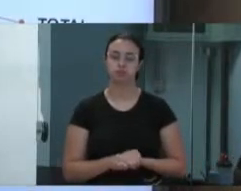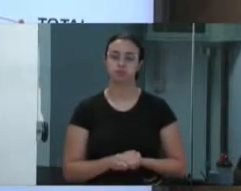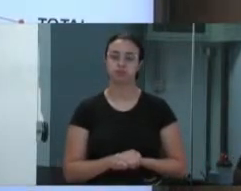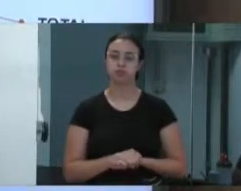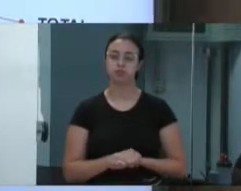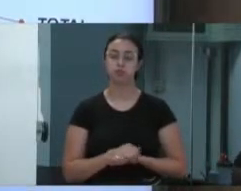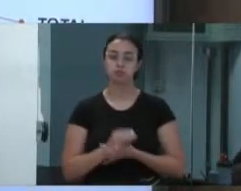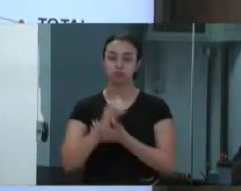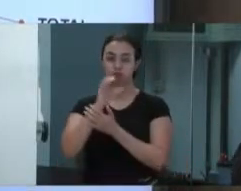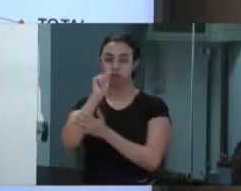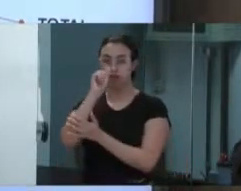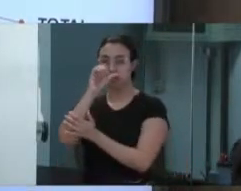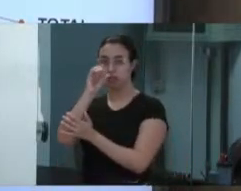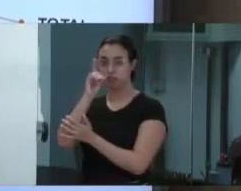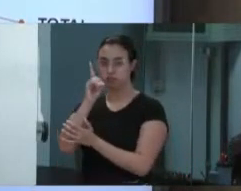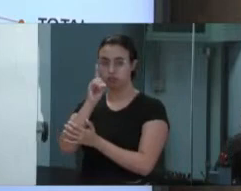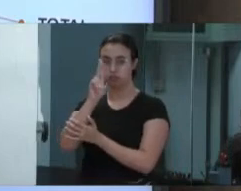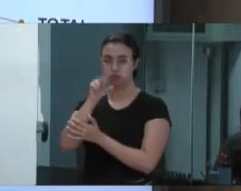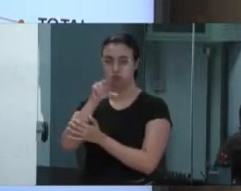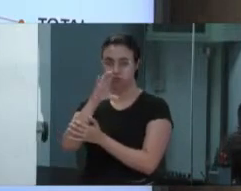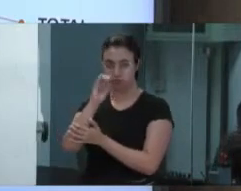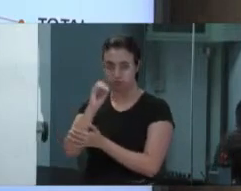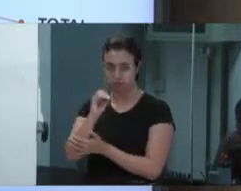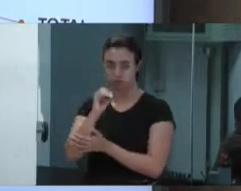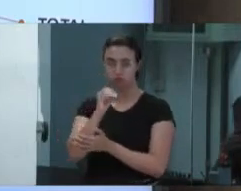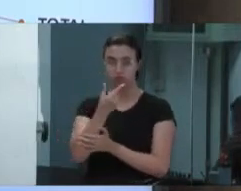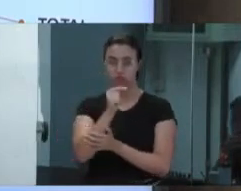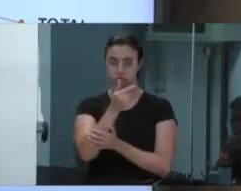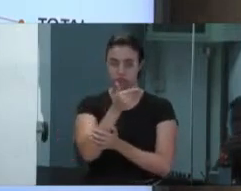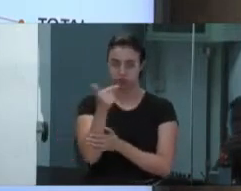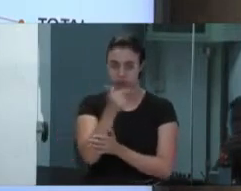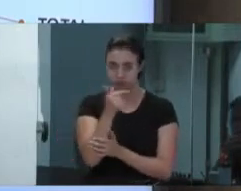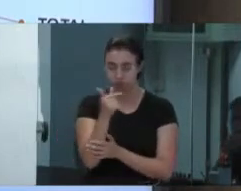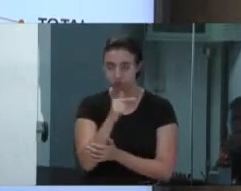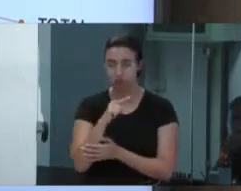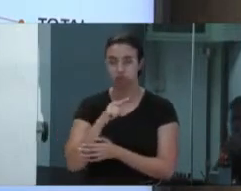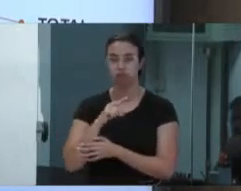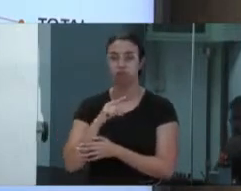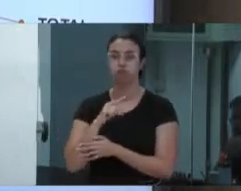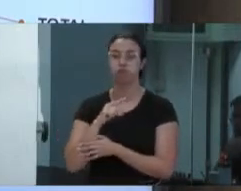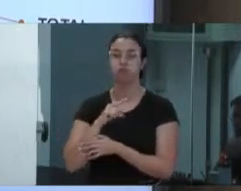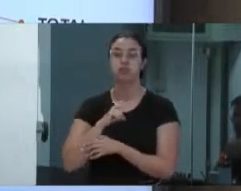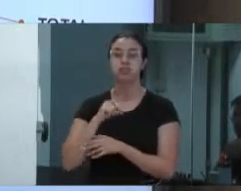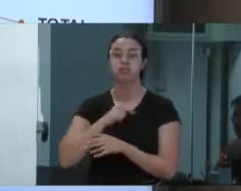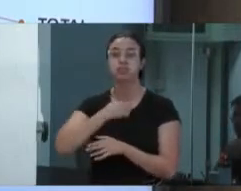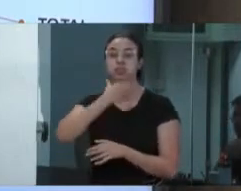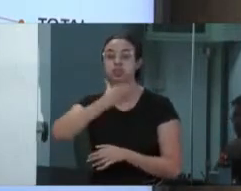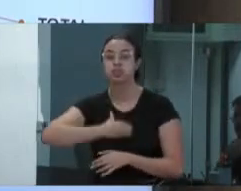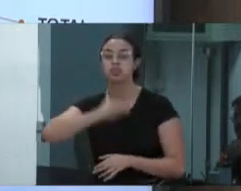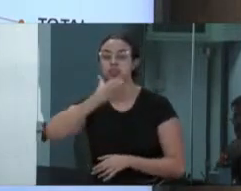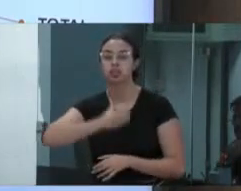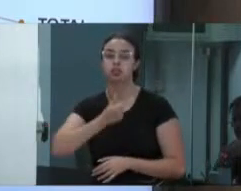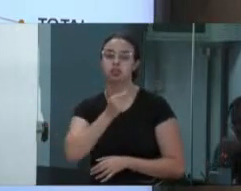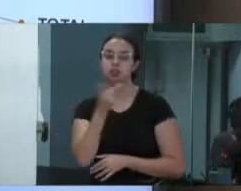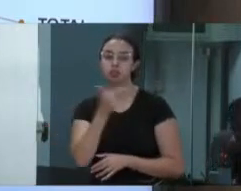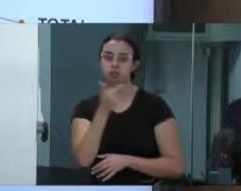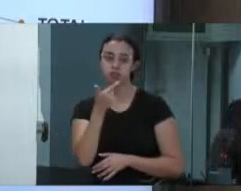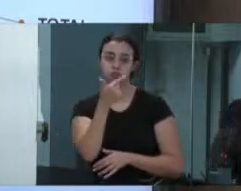O cadastro único, em 2022, né, nós tínhamos aí, em dezembro de 2022,